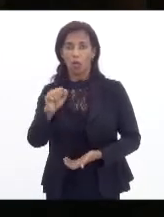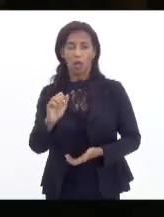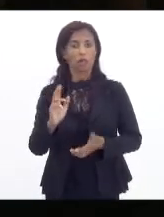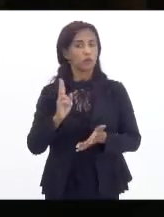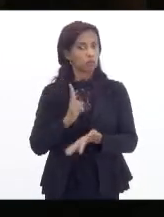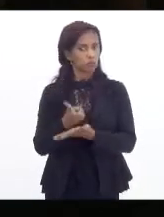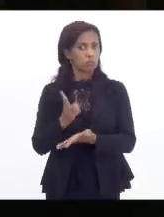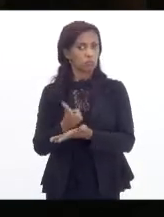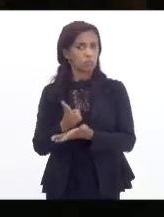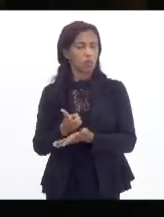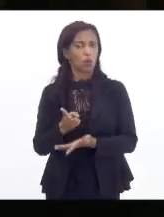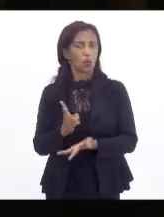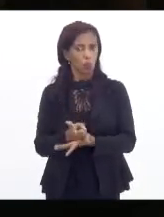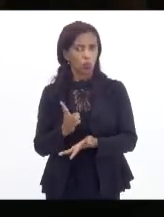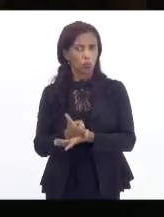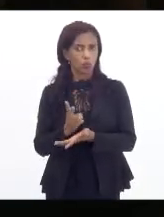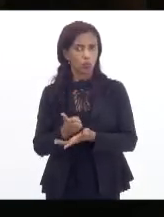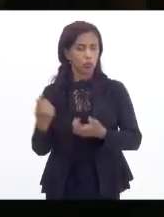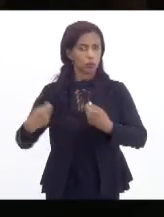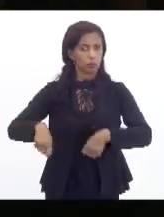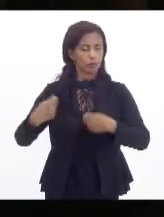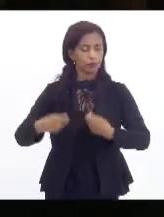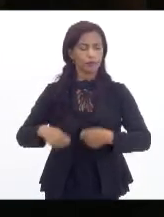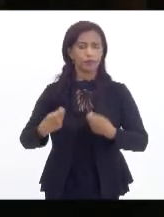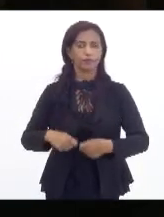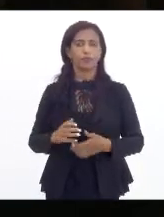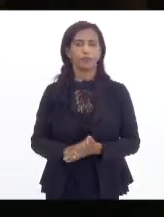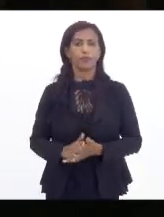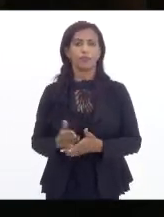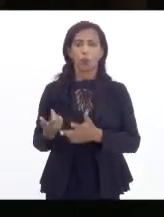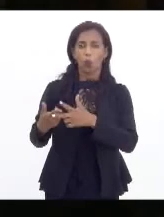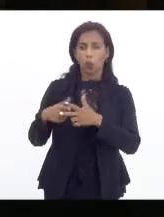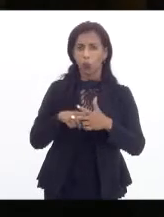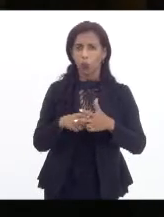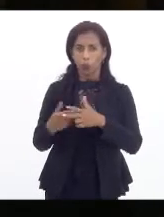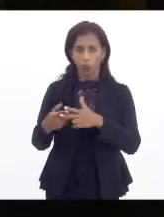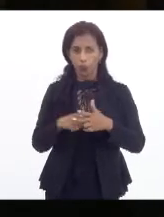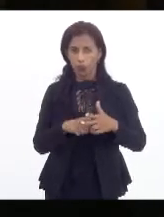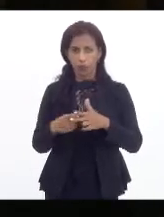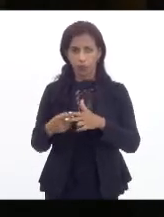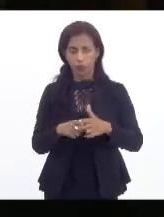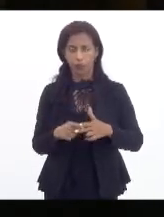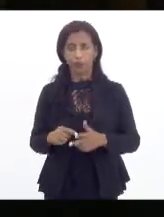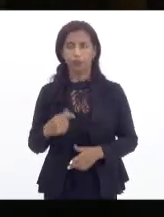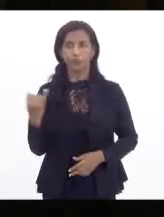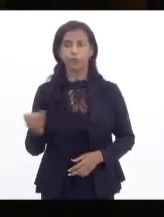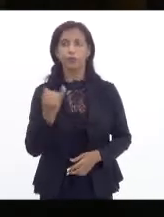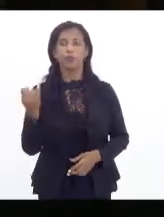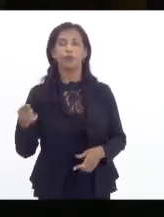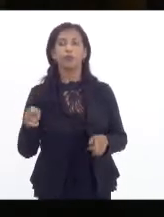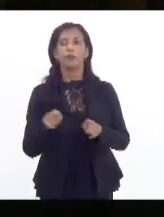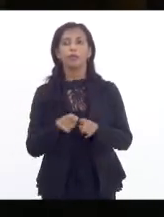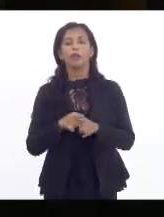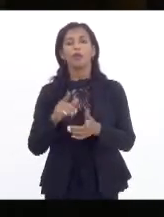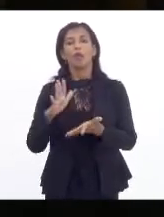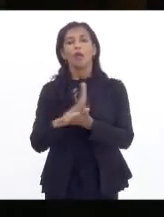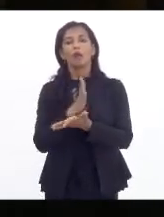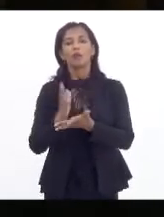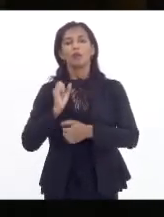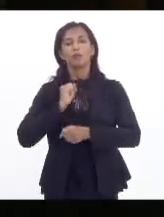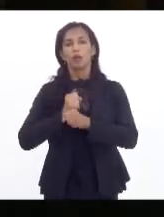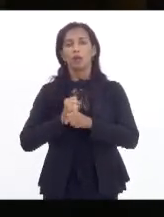ainda prevalece aí uma necessidade de ajustamento. Importante também dizer que alguns anos